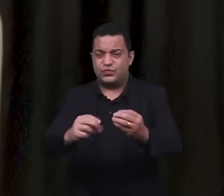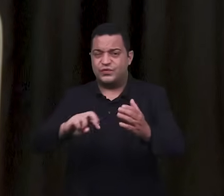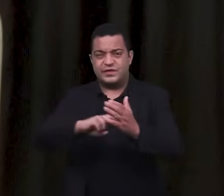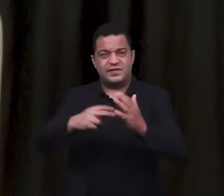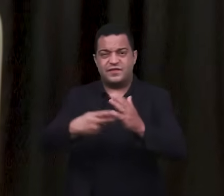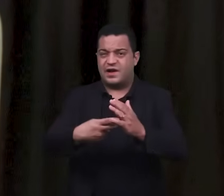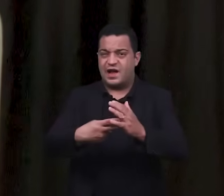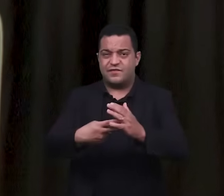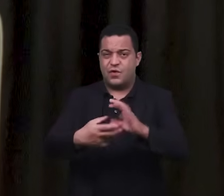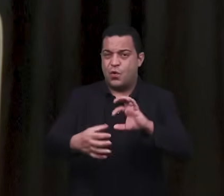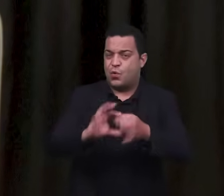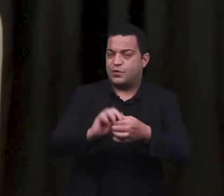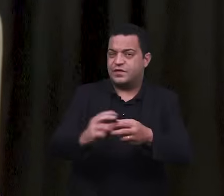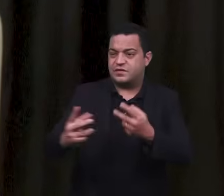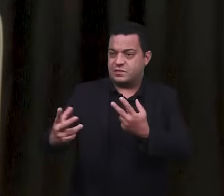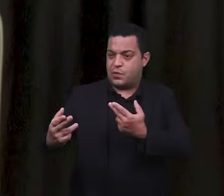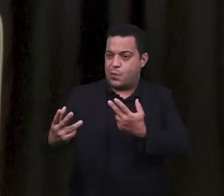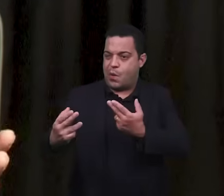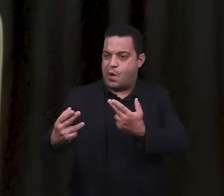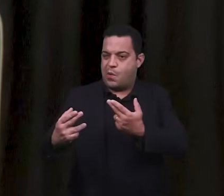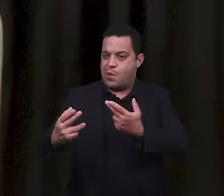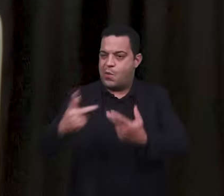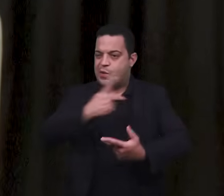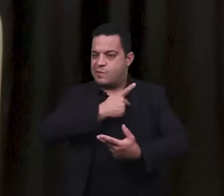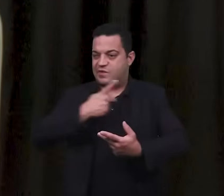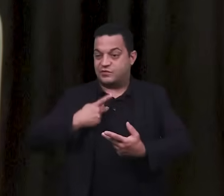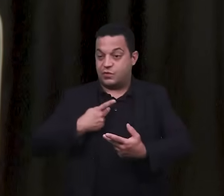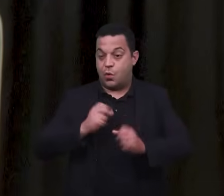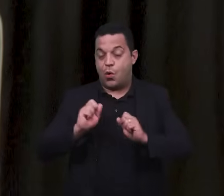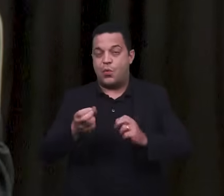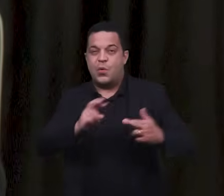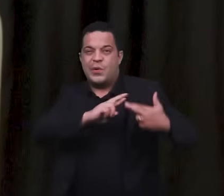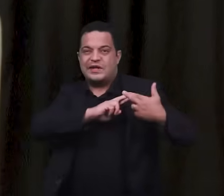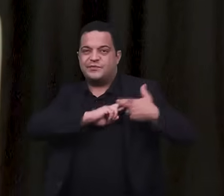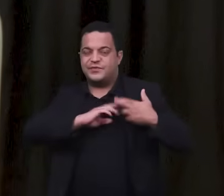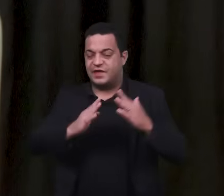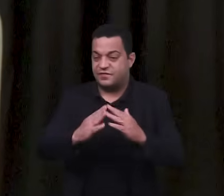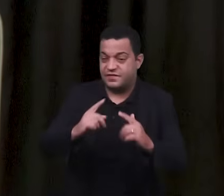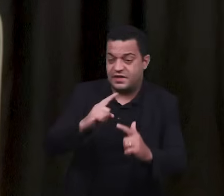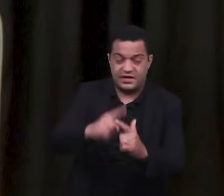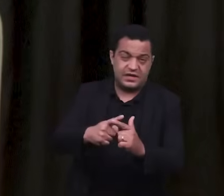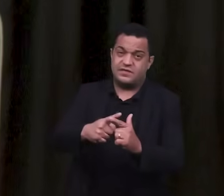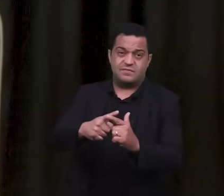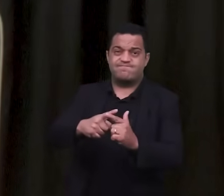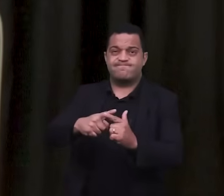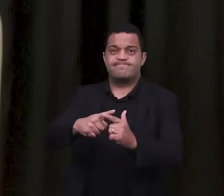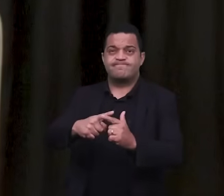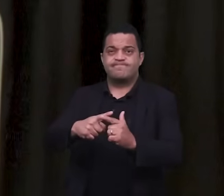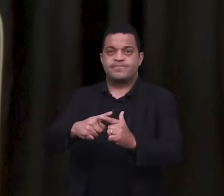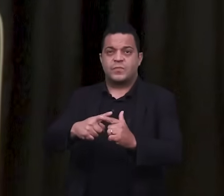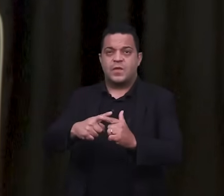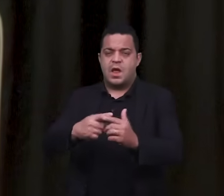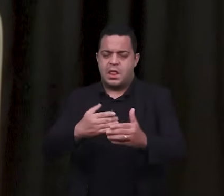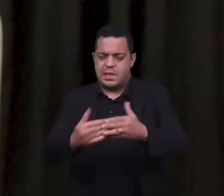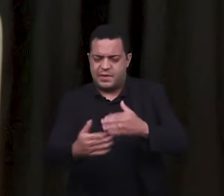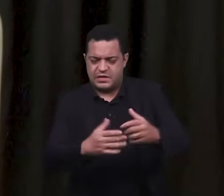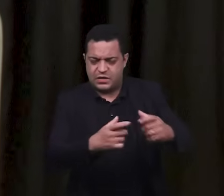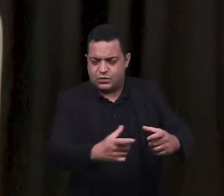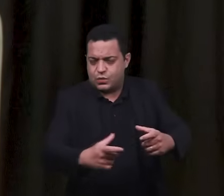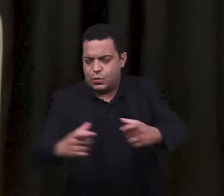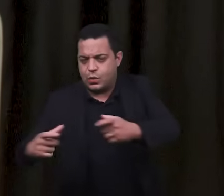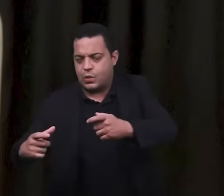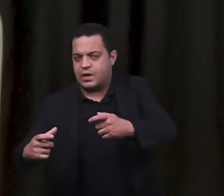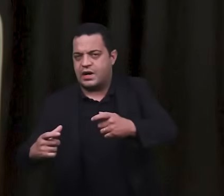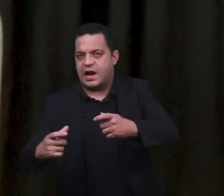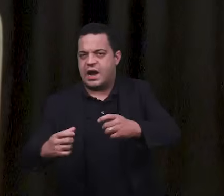verdade, nós temos uma designação muito assim específica entre nós, relacionados ao presbitério, né, Luiz Fernando? Isso. Que é